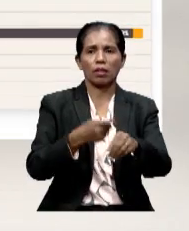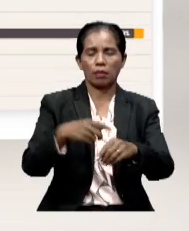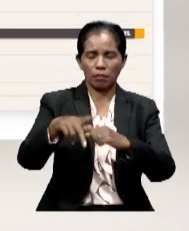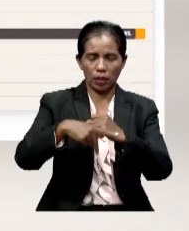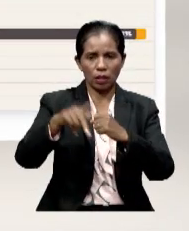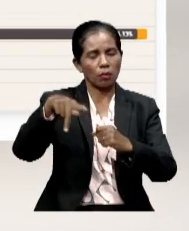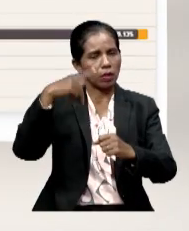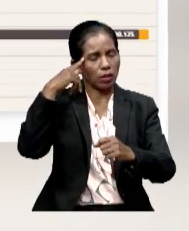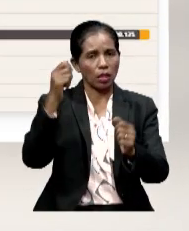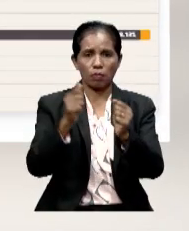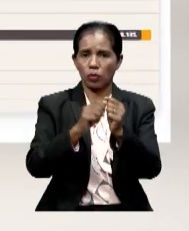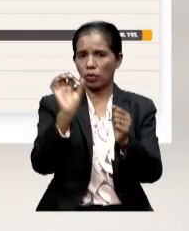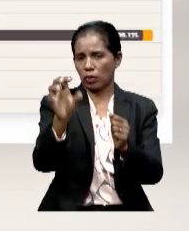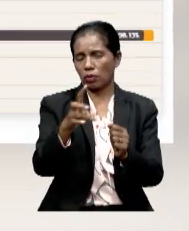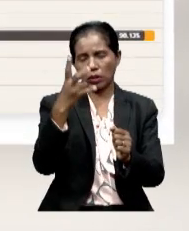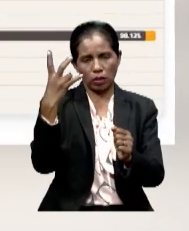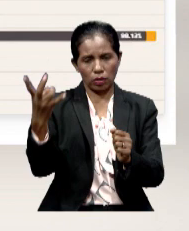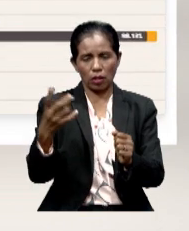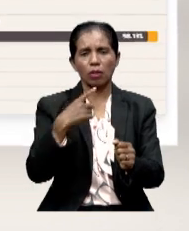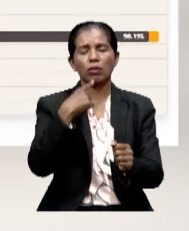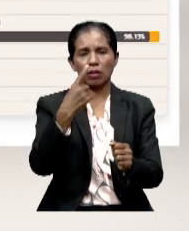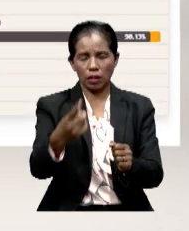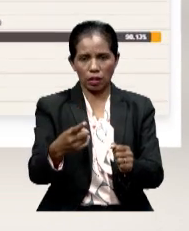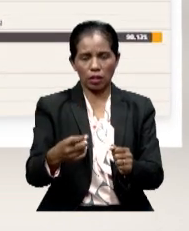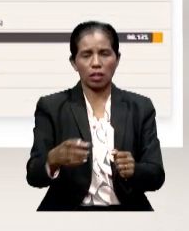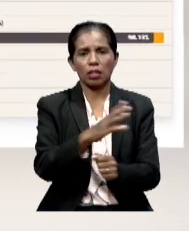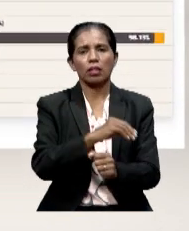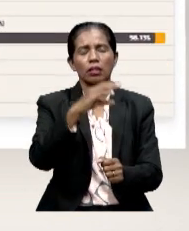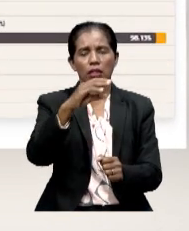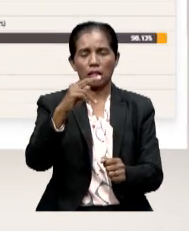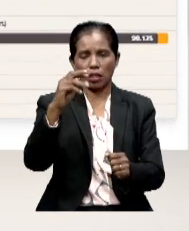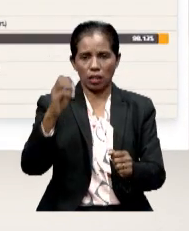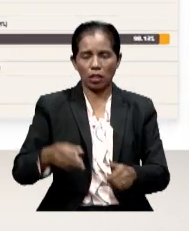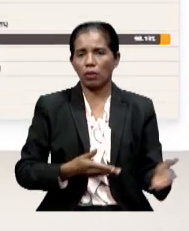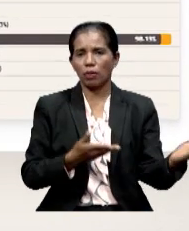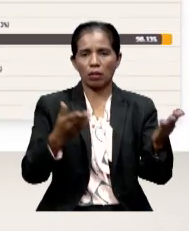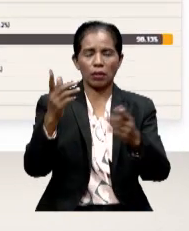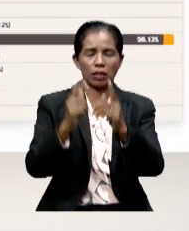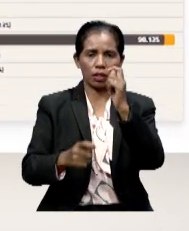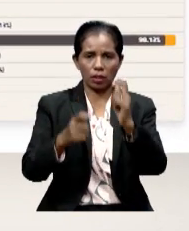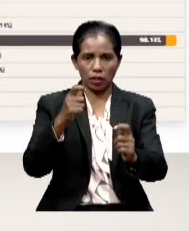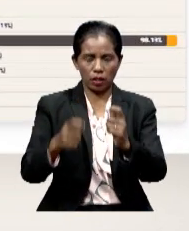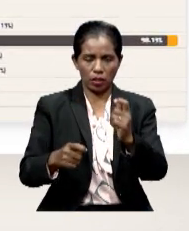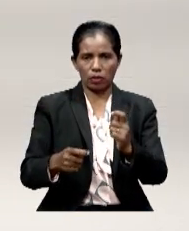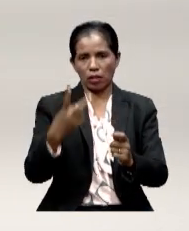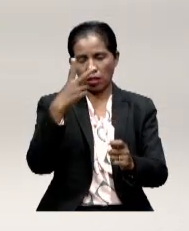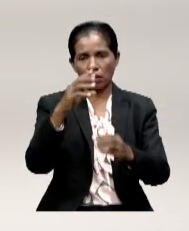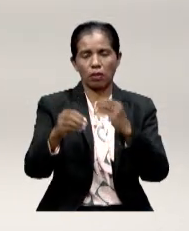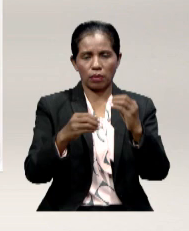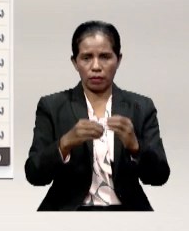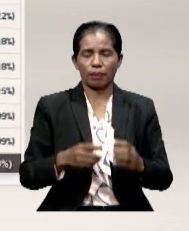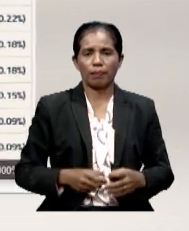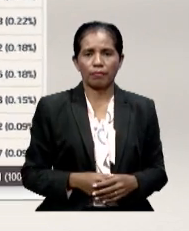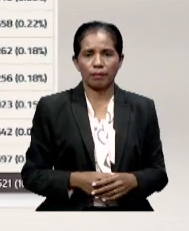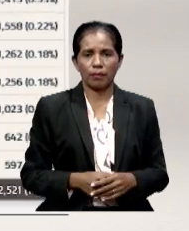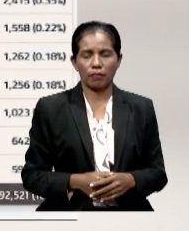político sanulu resinhitu atu halo reclamação, molok CNE submete ba tribunal recurso atu halo validação. Se